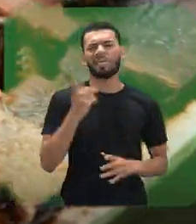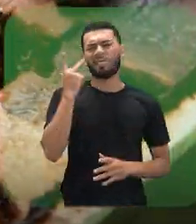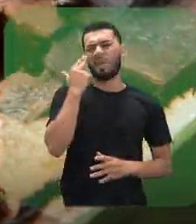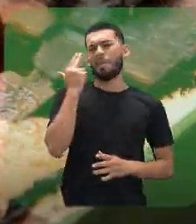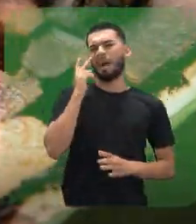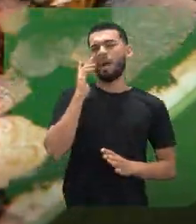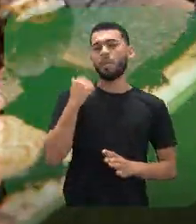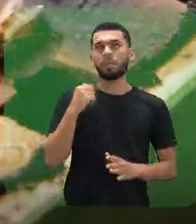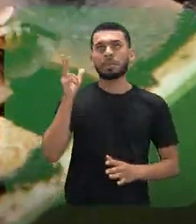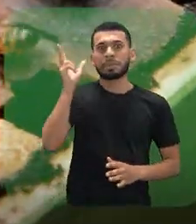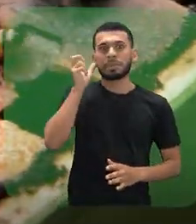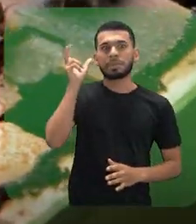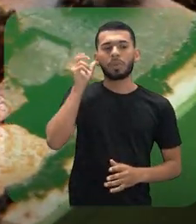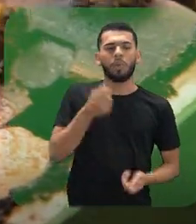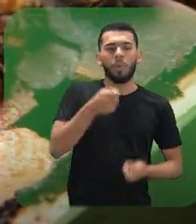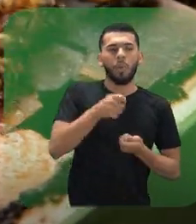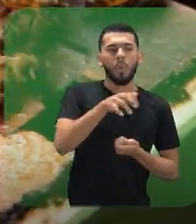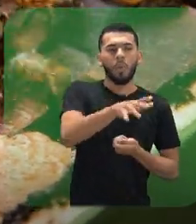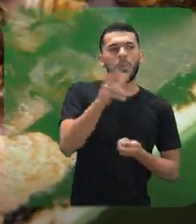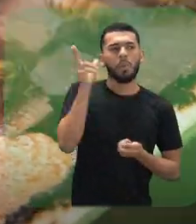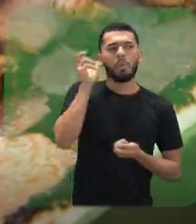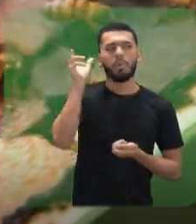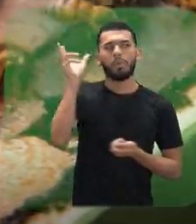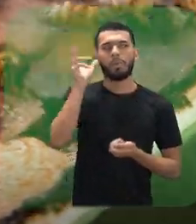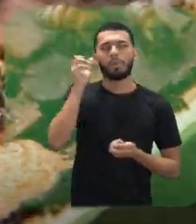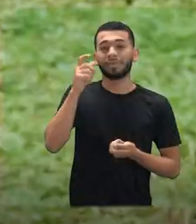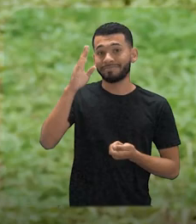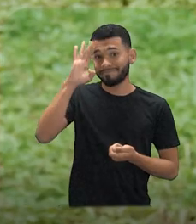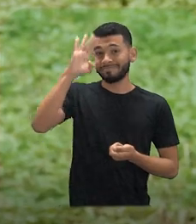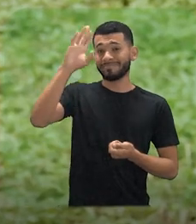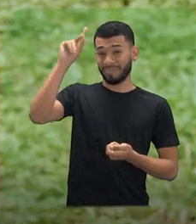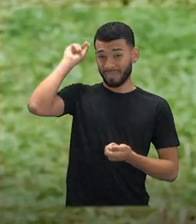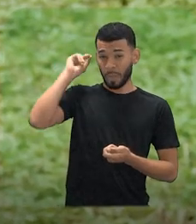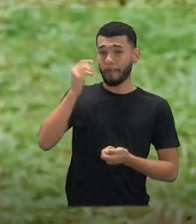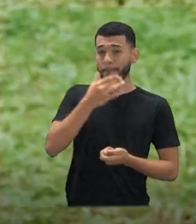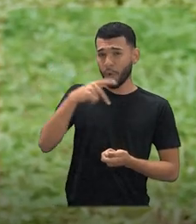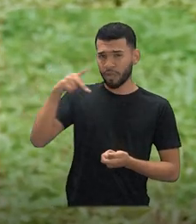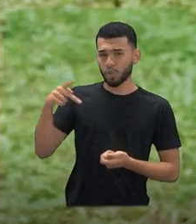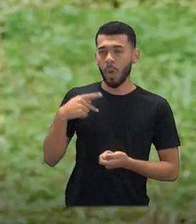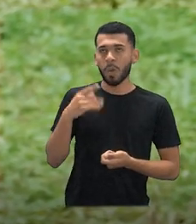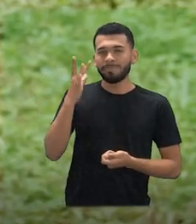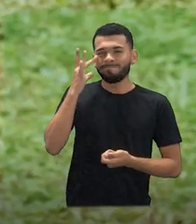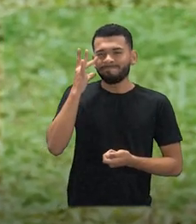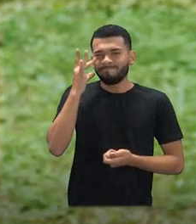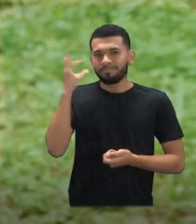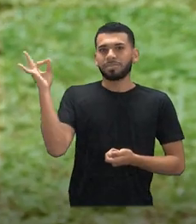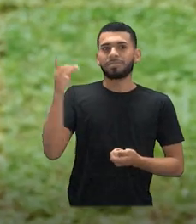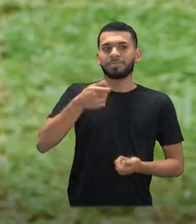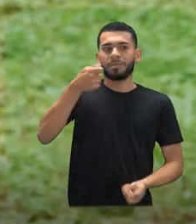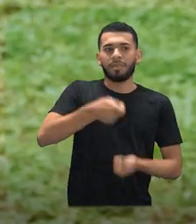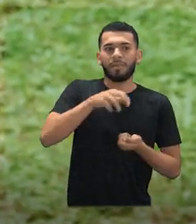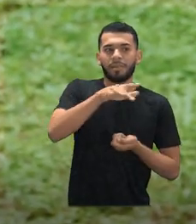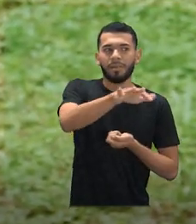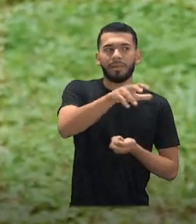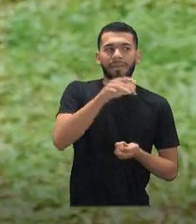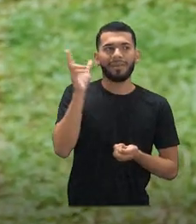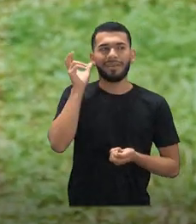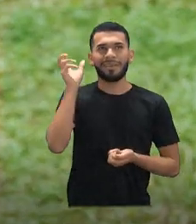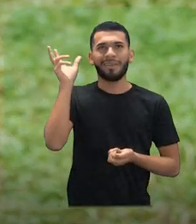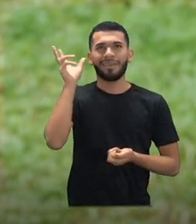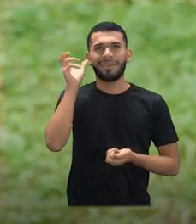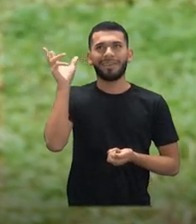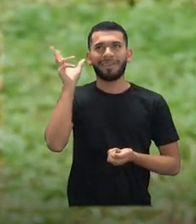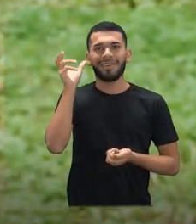normal. E eu fico escutando o que a professora fica falando. Principalmente antes, quando era o professor, eu ficava... Ó, isso